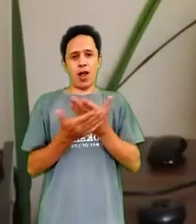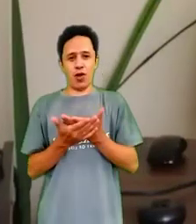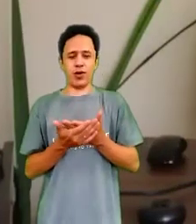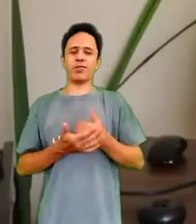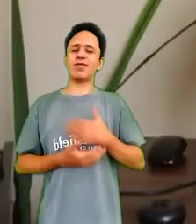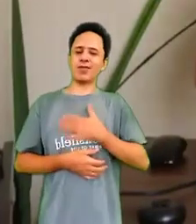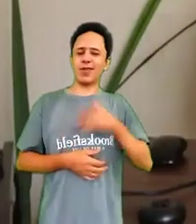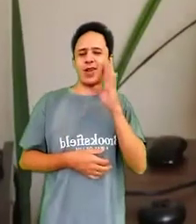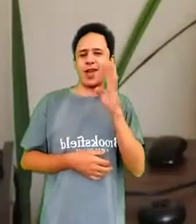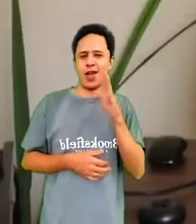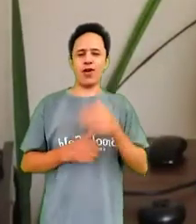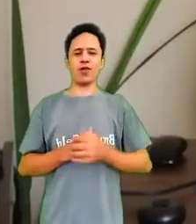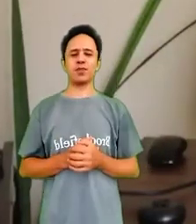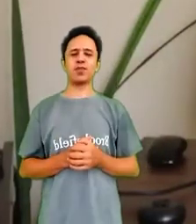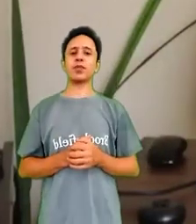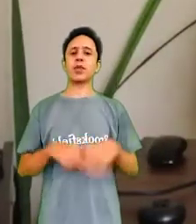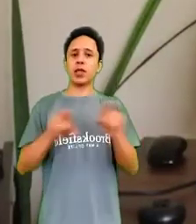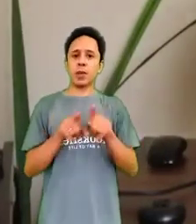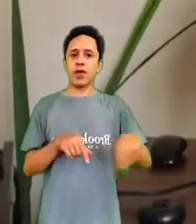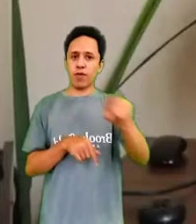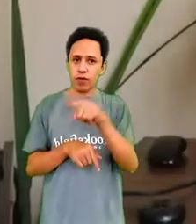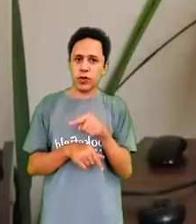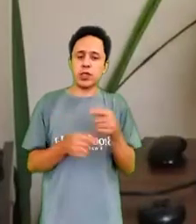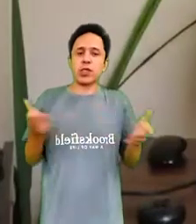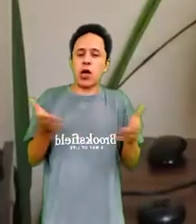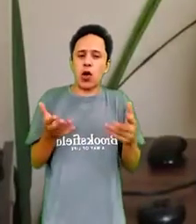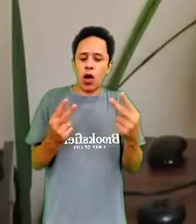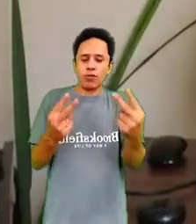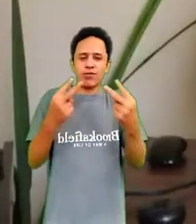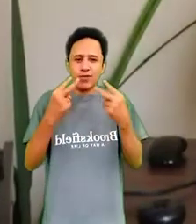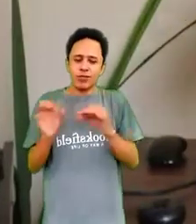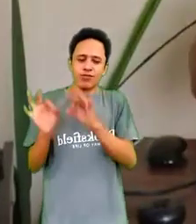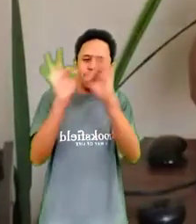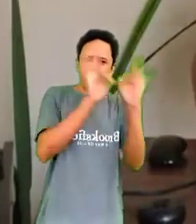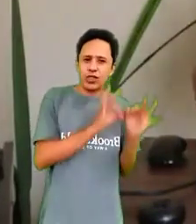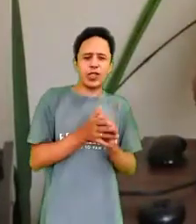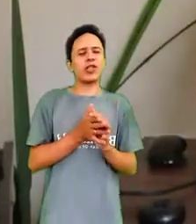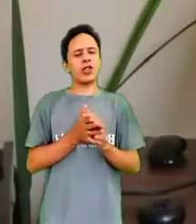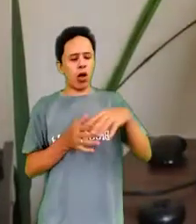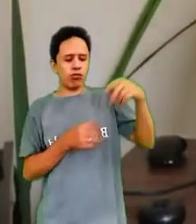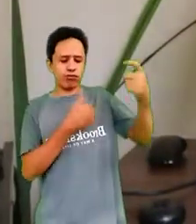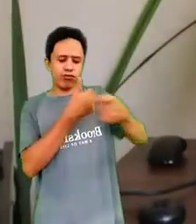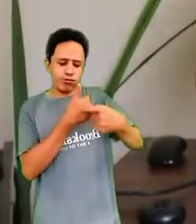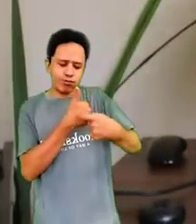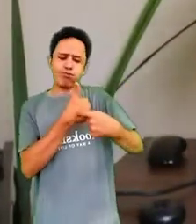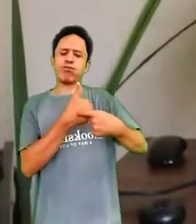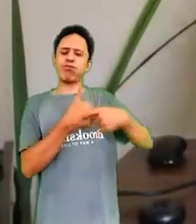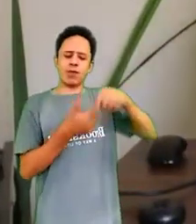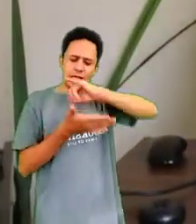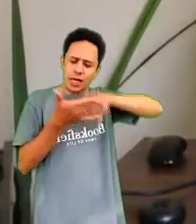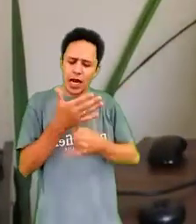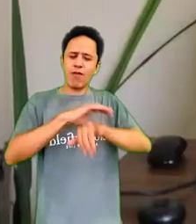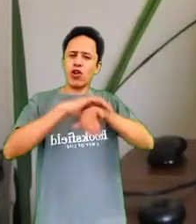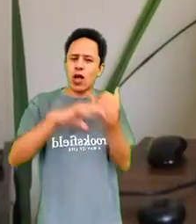poder estar aqui com vocês, é muito legal poder trabalhar com isso. E também vocês aí que estão chegando agora, não deixe de se inscrever no canal, ativar o sininho